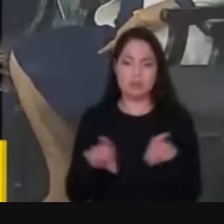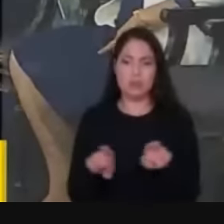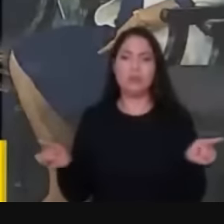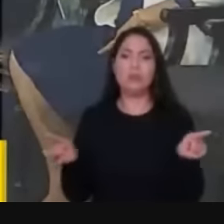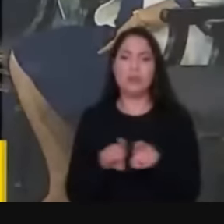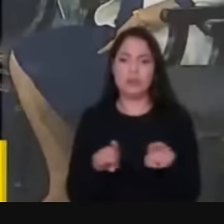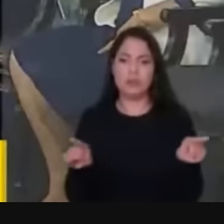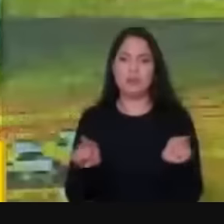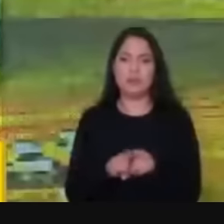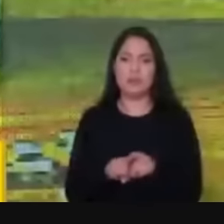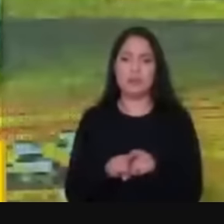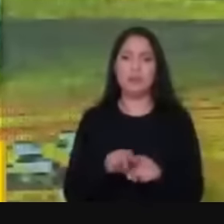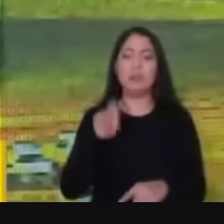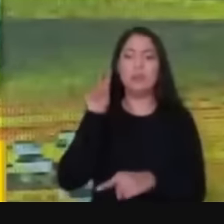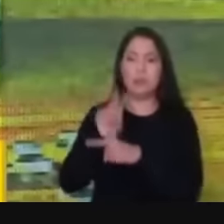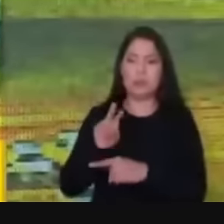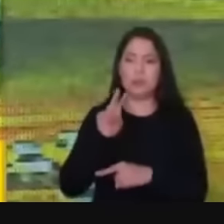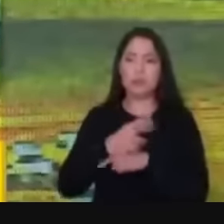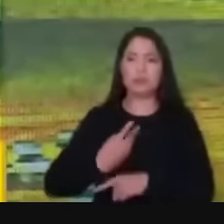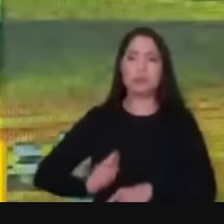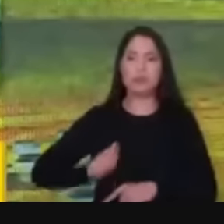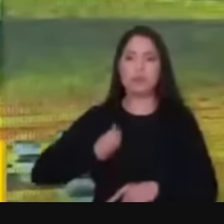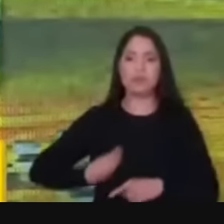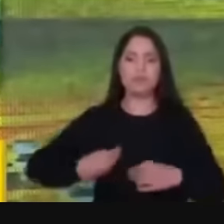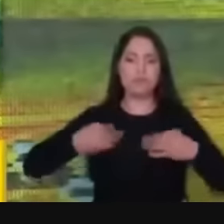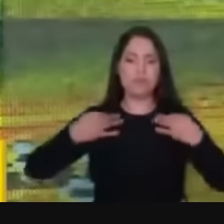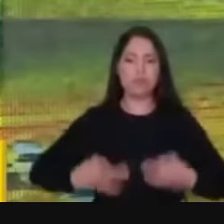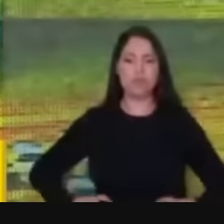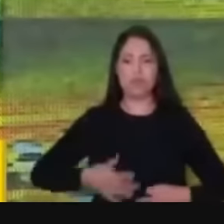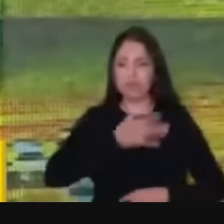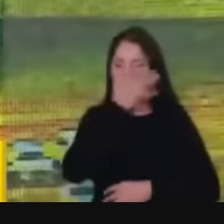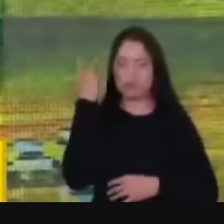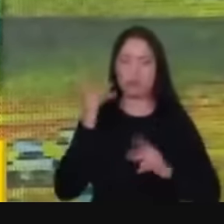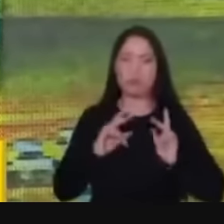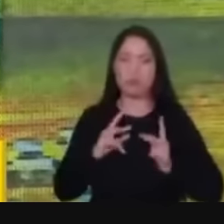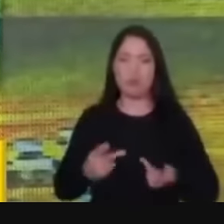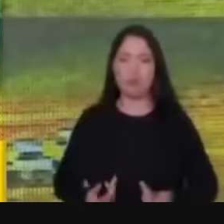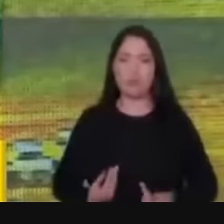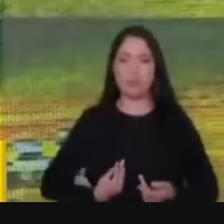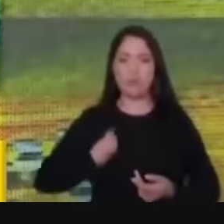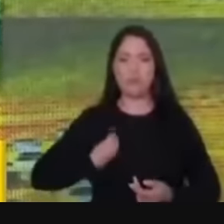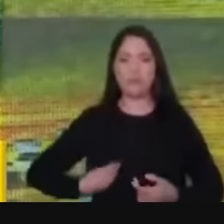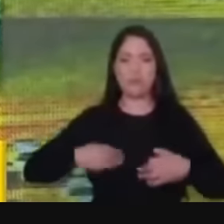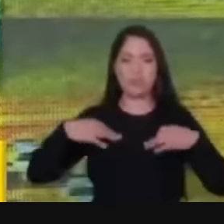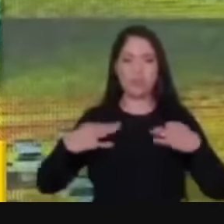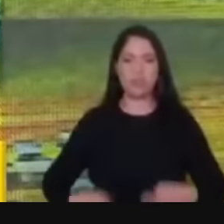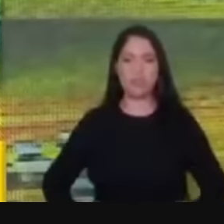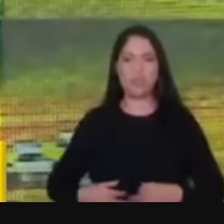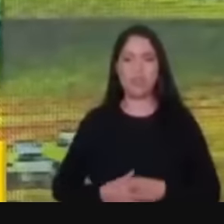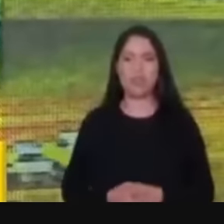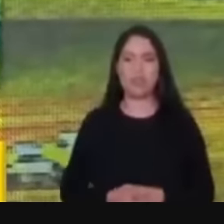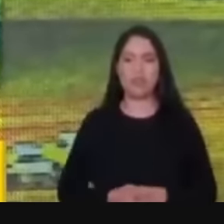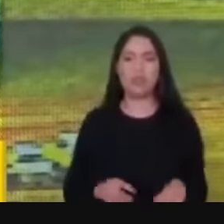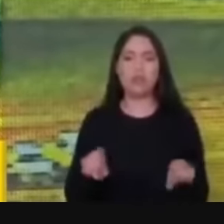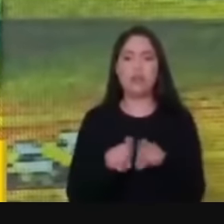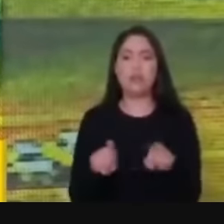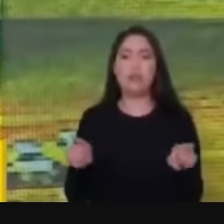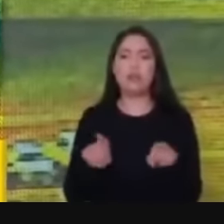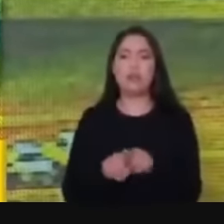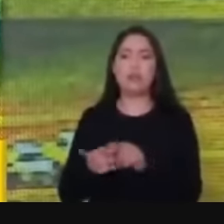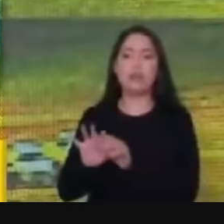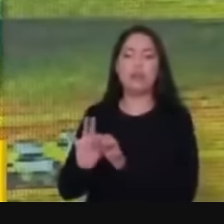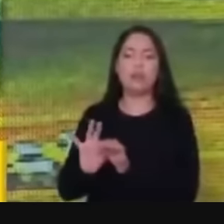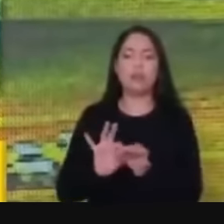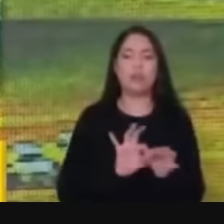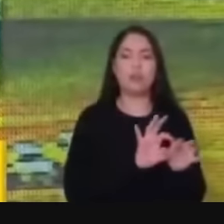da proteção da dignidade da pessoa humana, pois é preciso atentar para a circunstância que essas